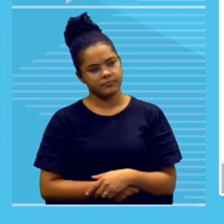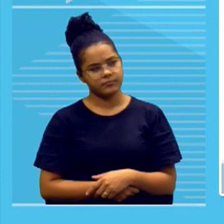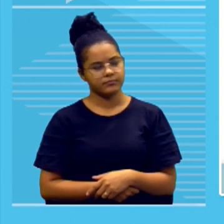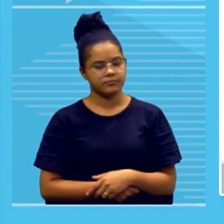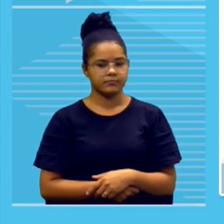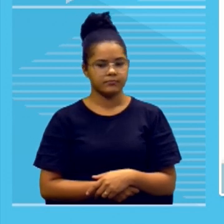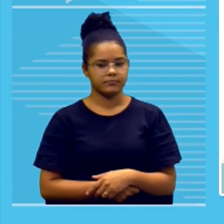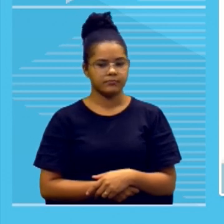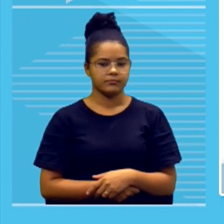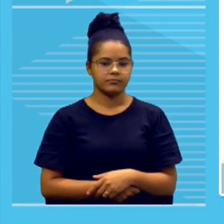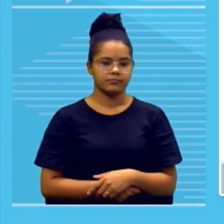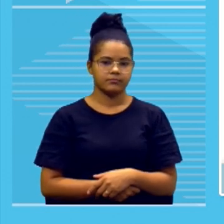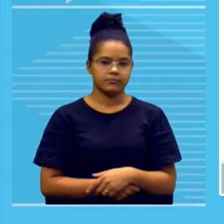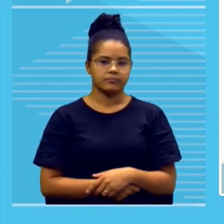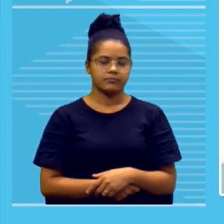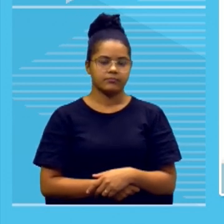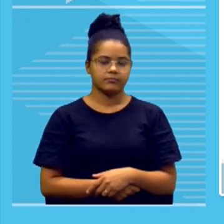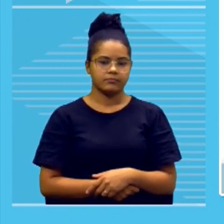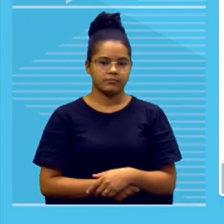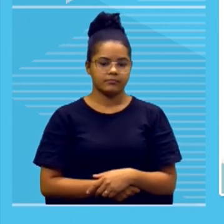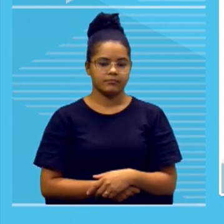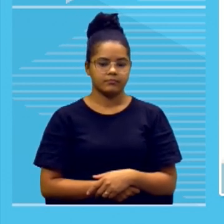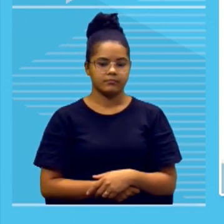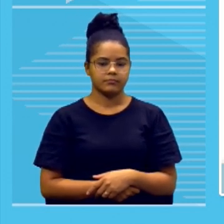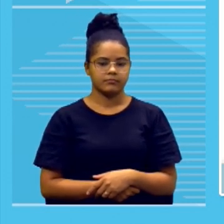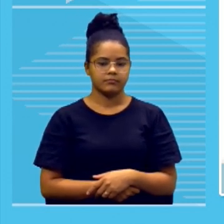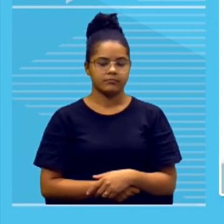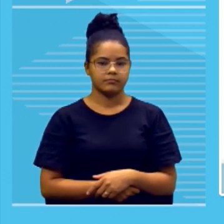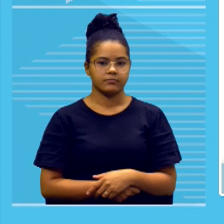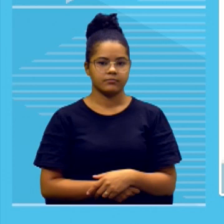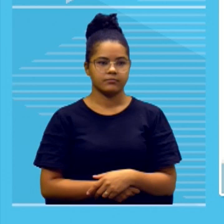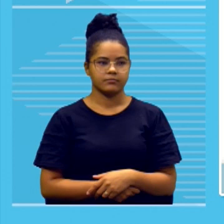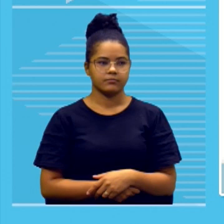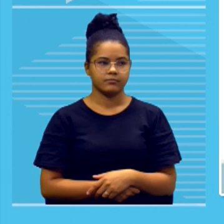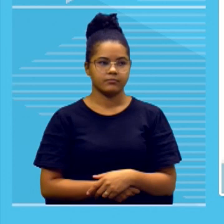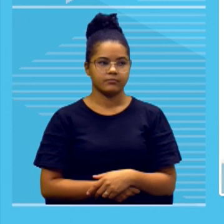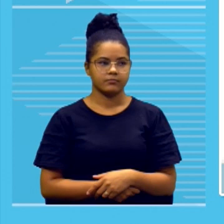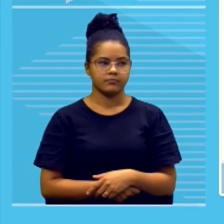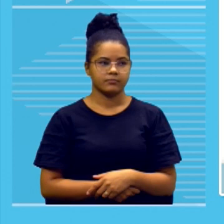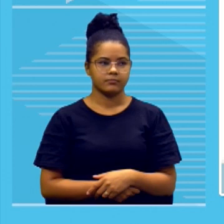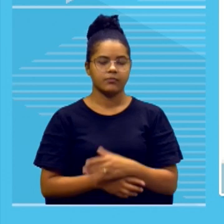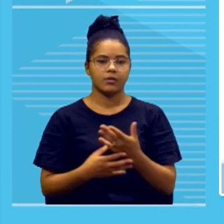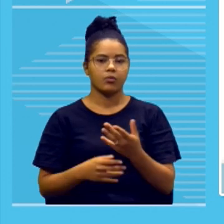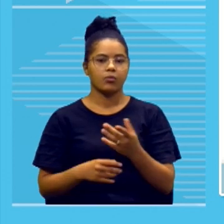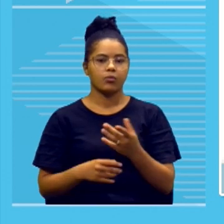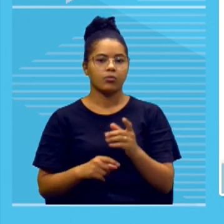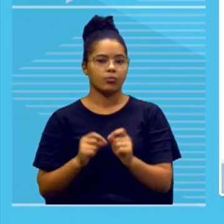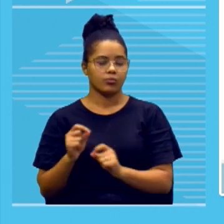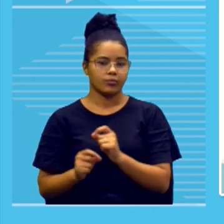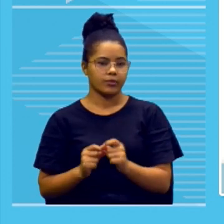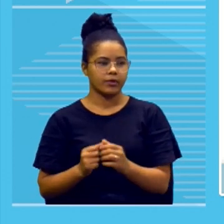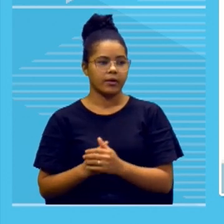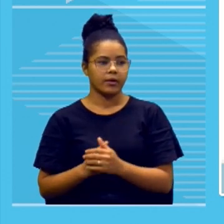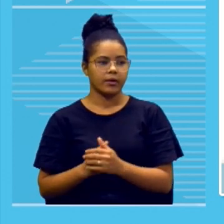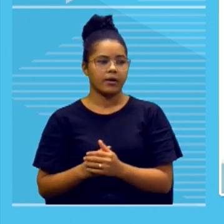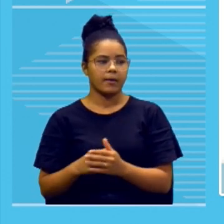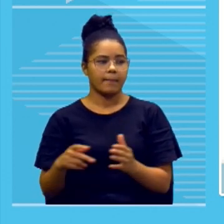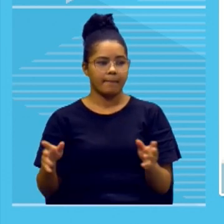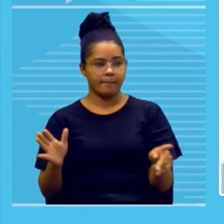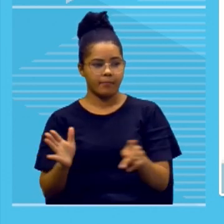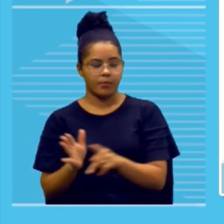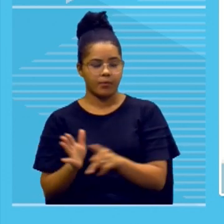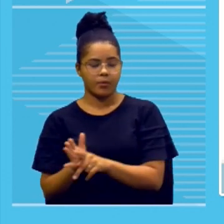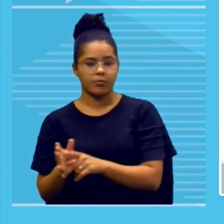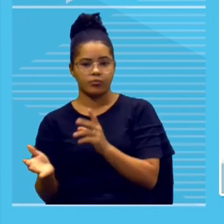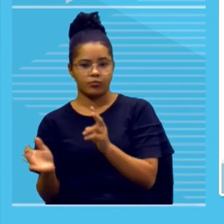O que eu comprei. Isso aí tudo é objeto direto do verbo comprar. Tá bom? Só para você não ficar achando